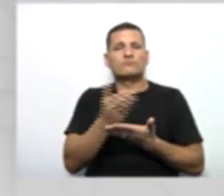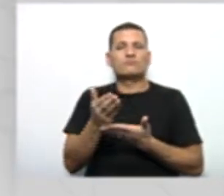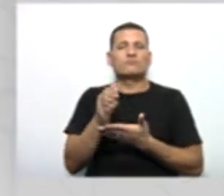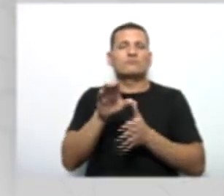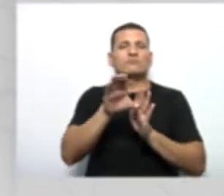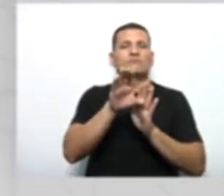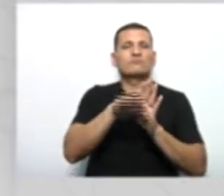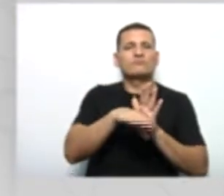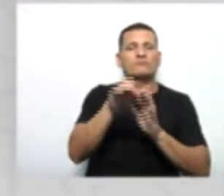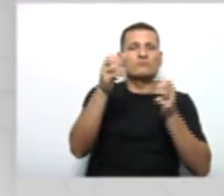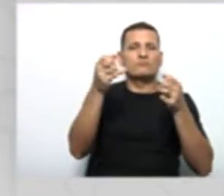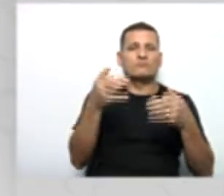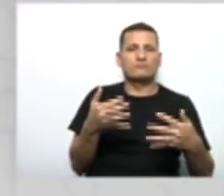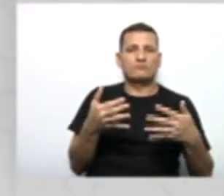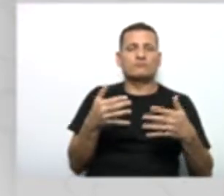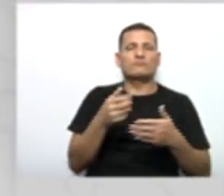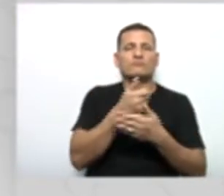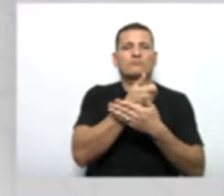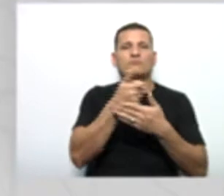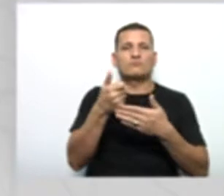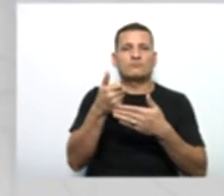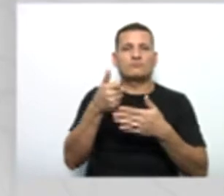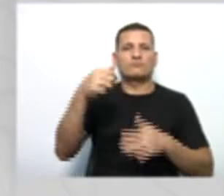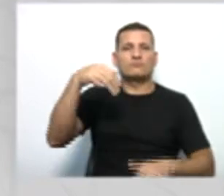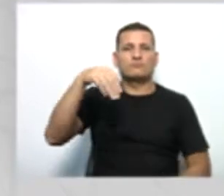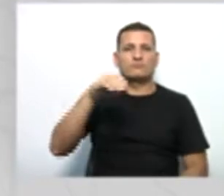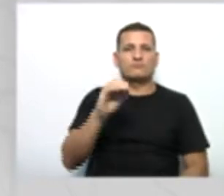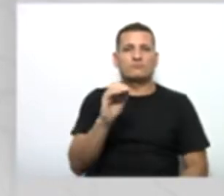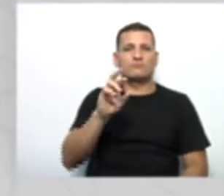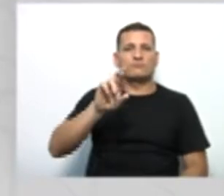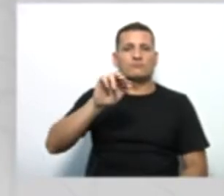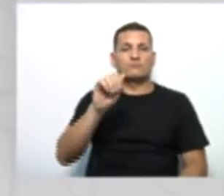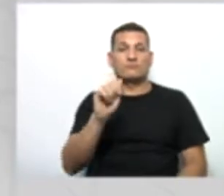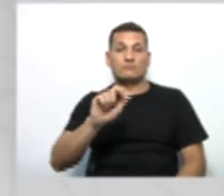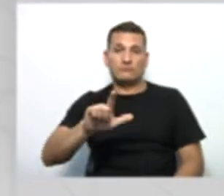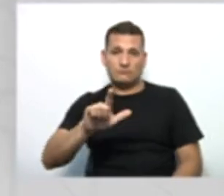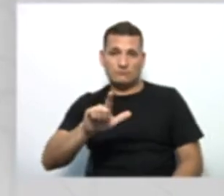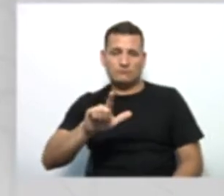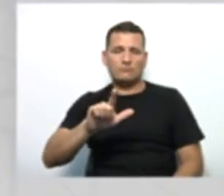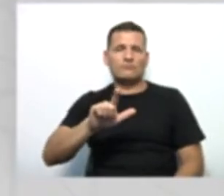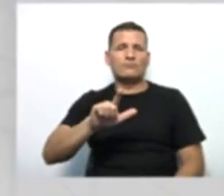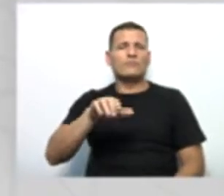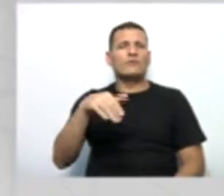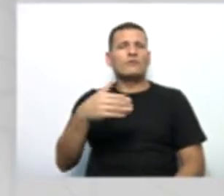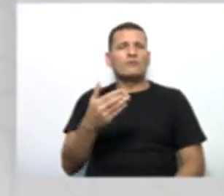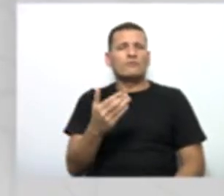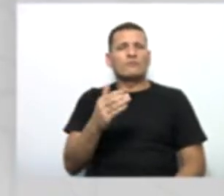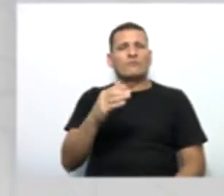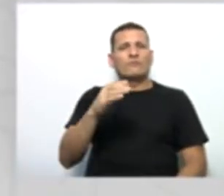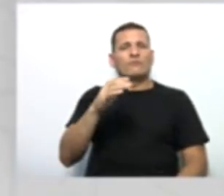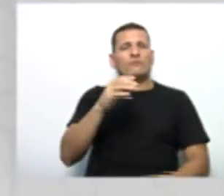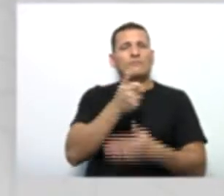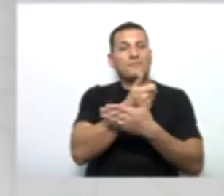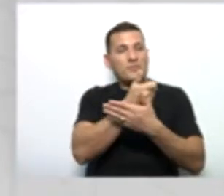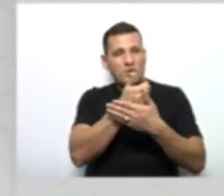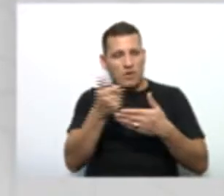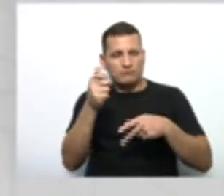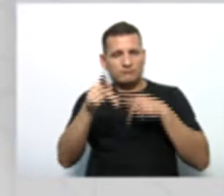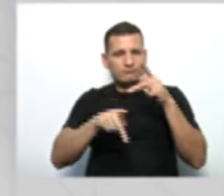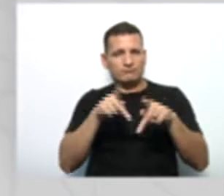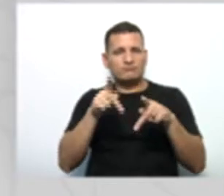de moral. Aí na imagem vocês veem, a moral de um povo é o conjunto de normas